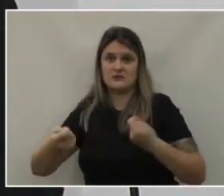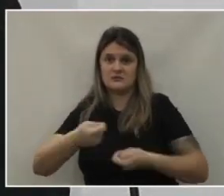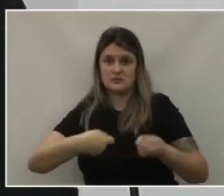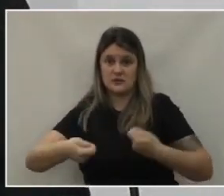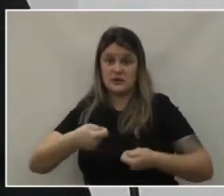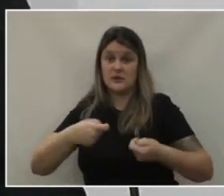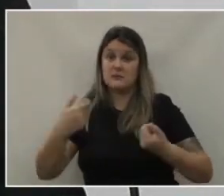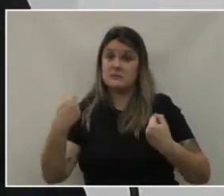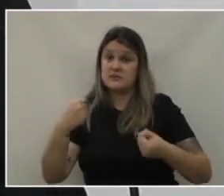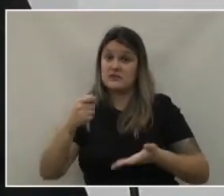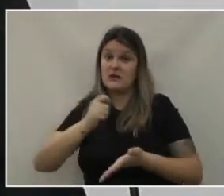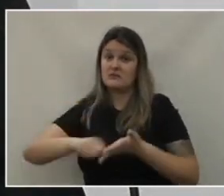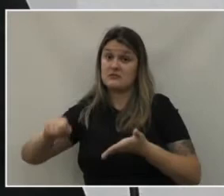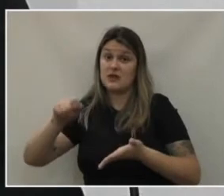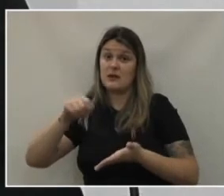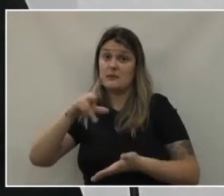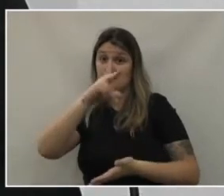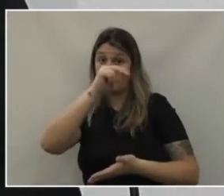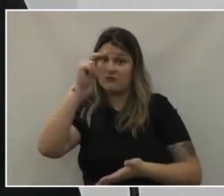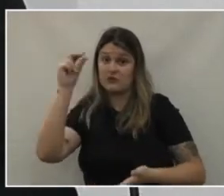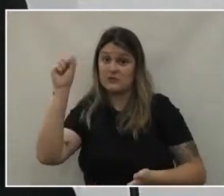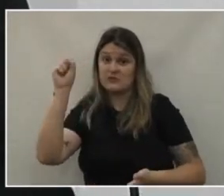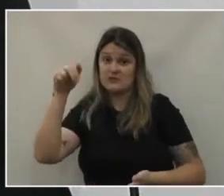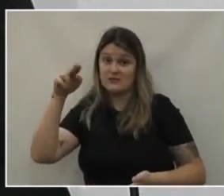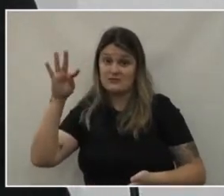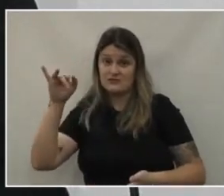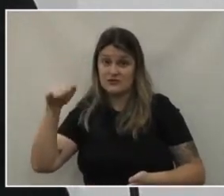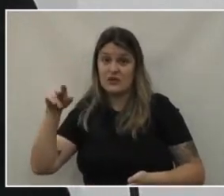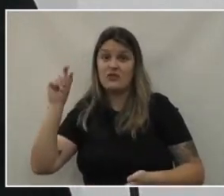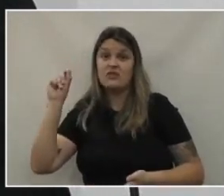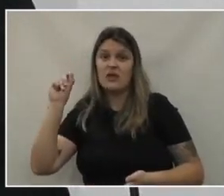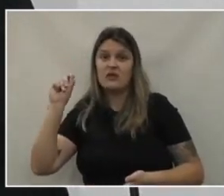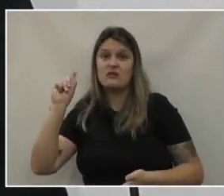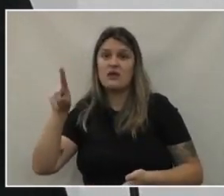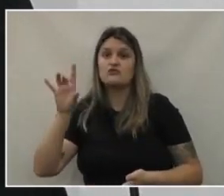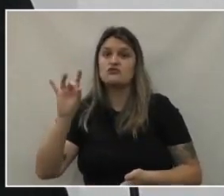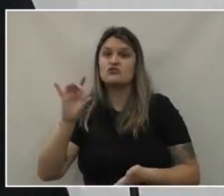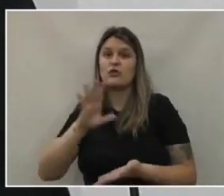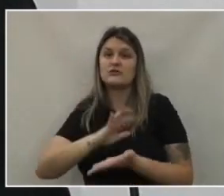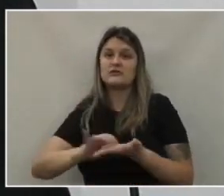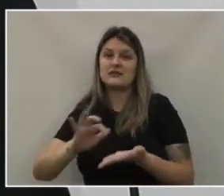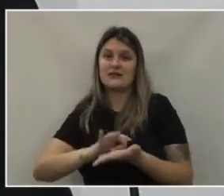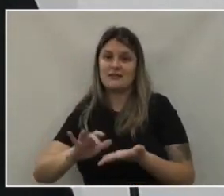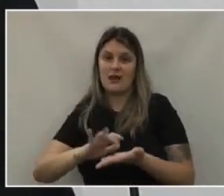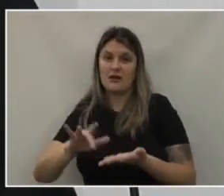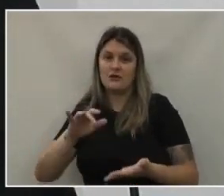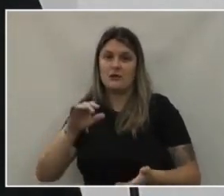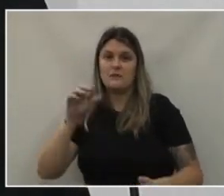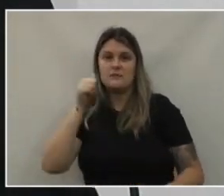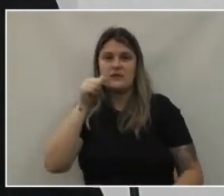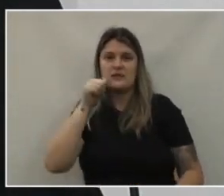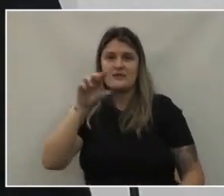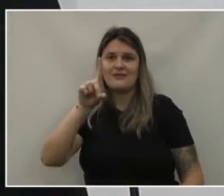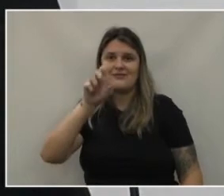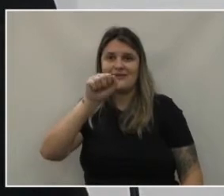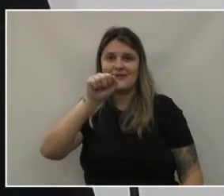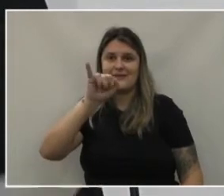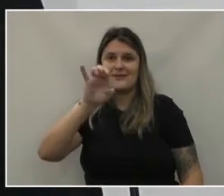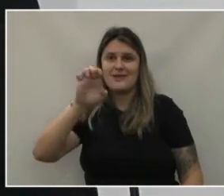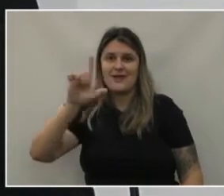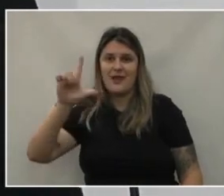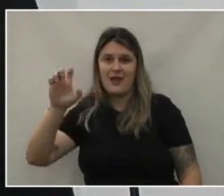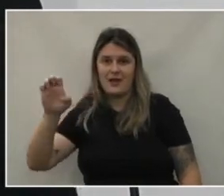e deveria assinar o prefeito Santinho, mas quem está assinando é a secretaria dele, é Daniele.